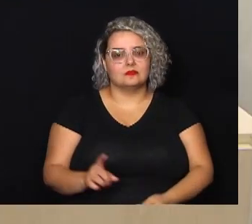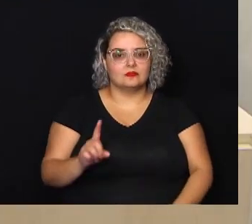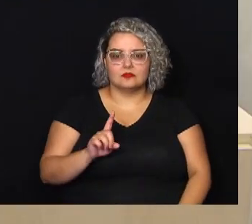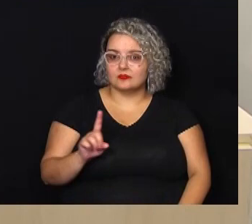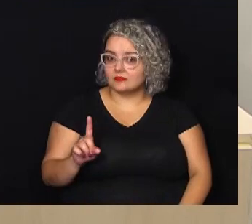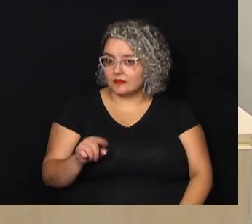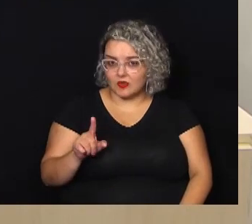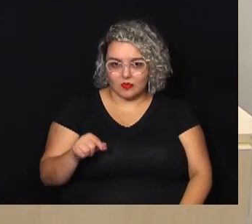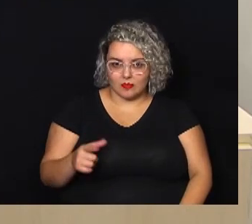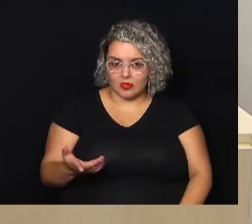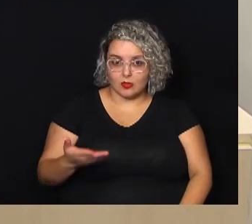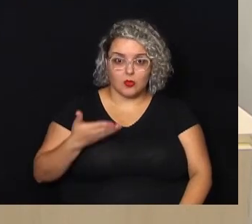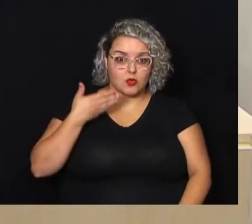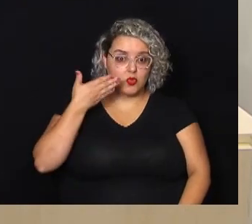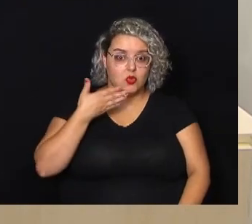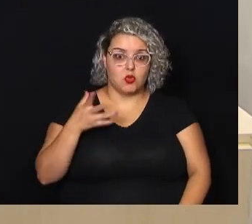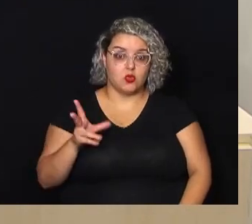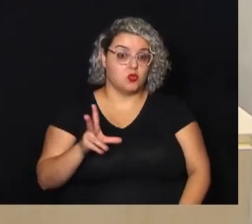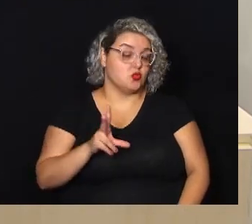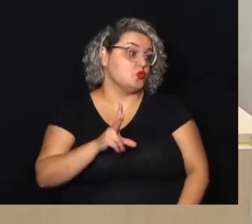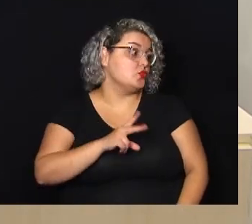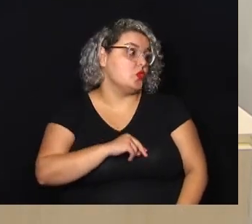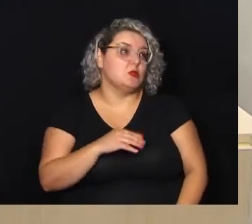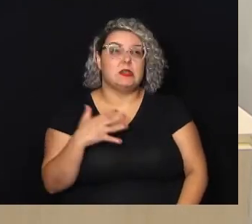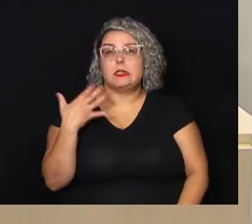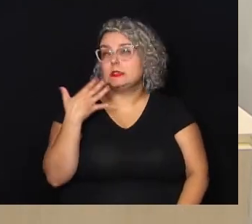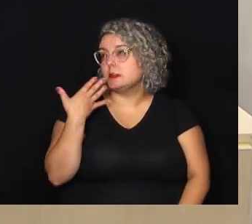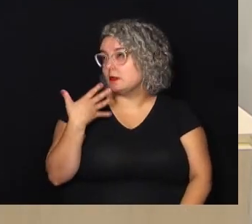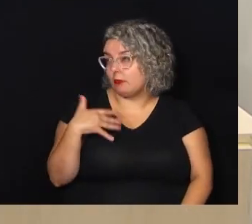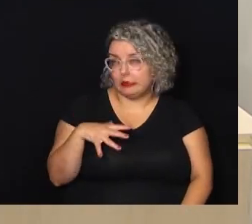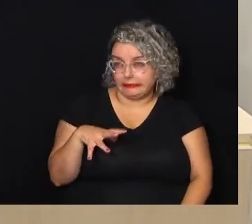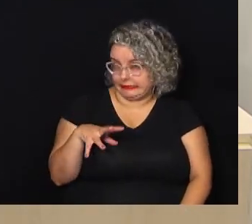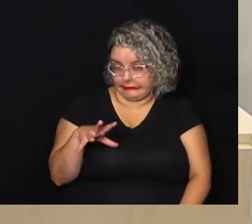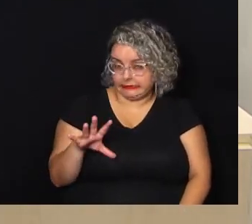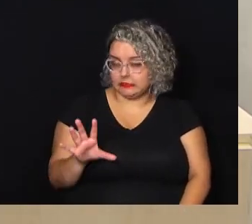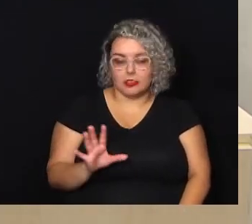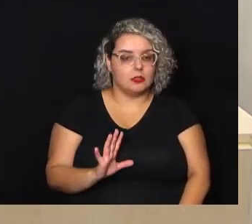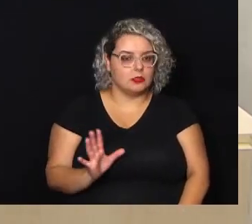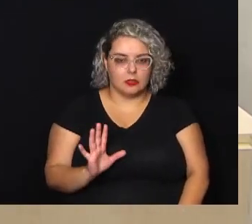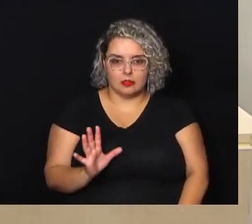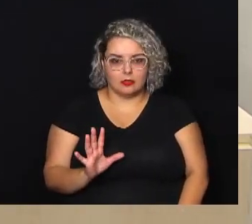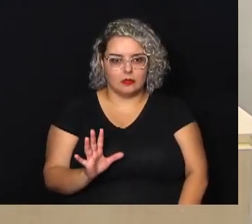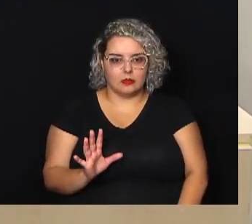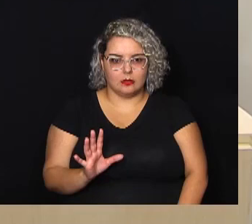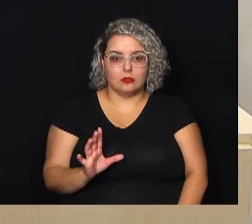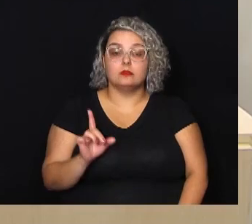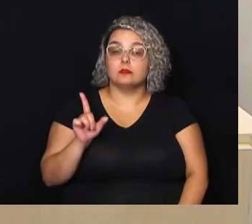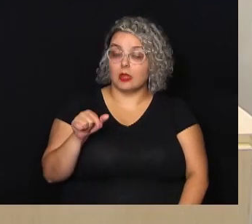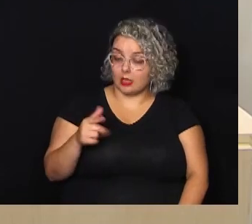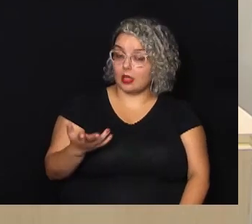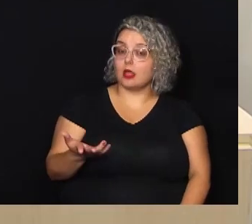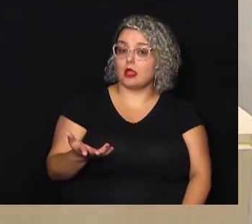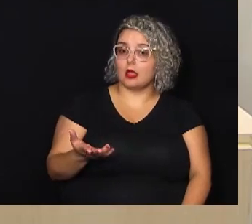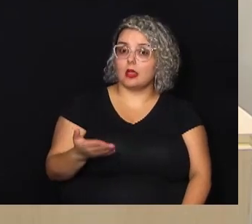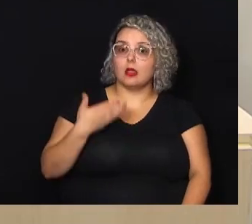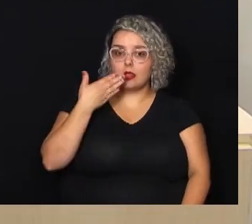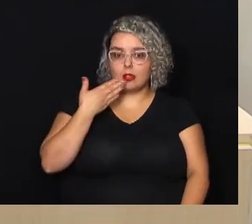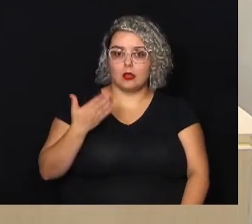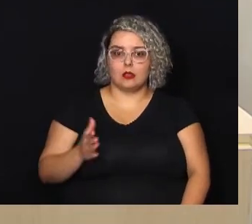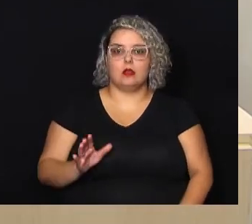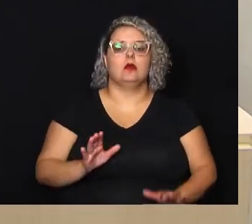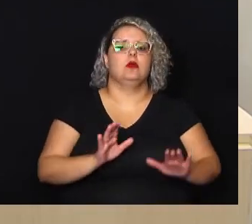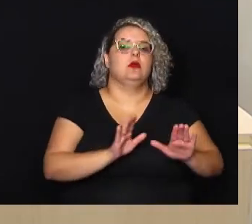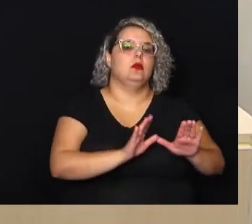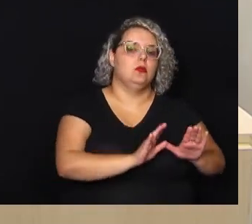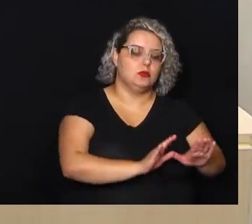Não é um doce que você fala, nossa, é muito forte. Então, essa é a com açúcar. Eu